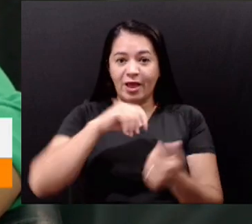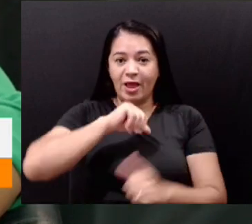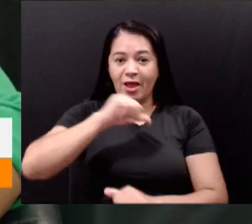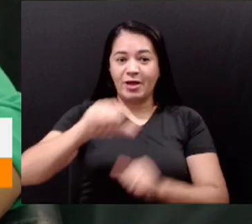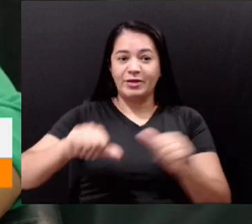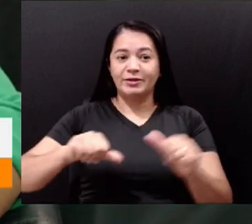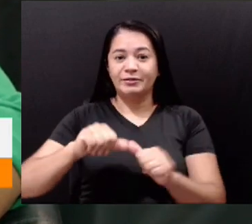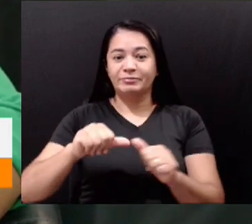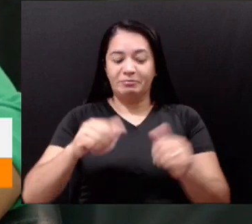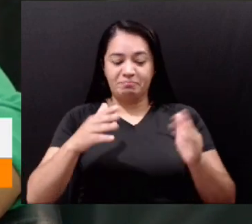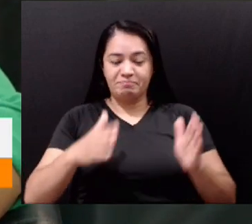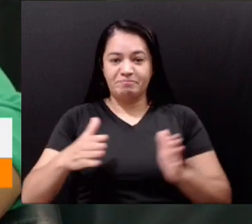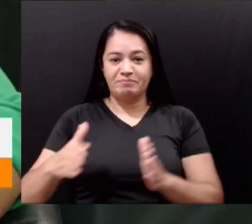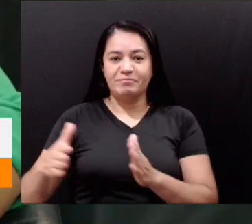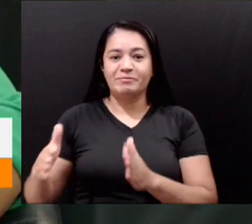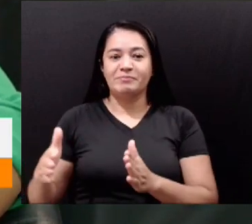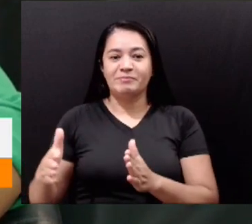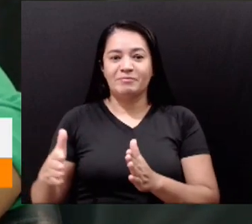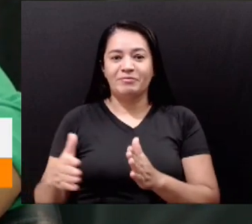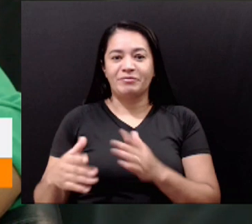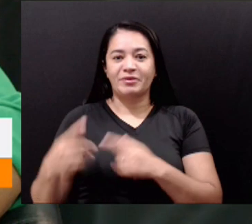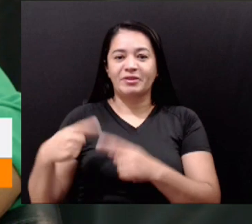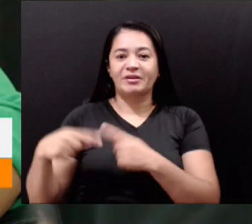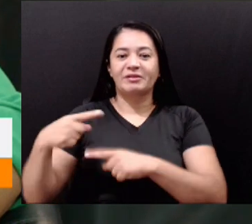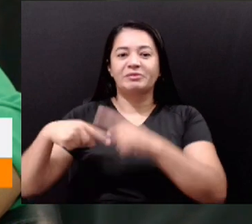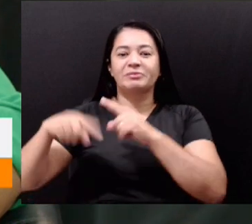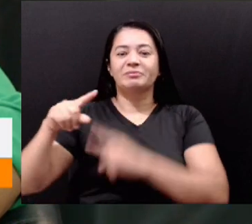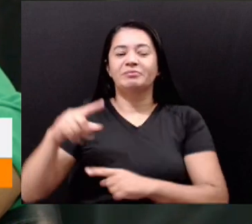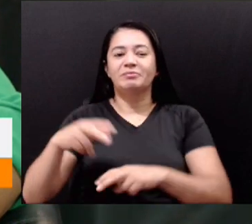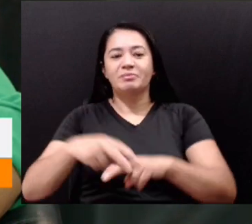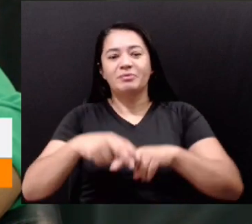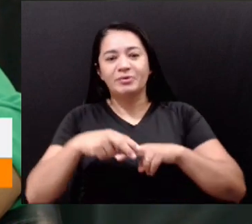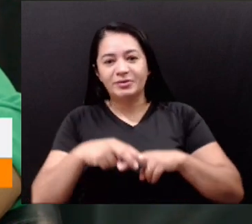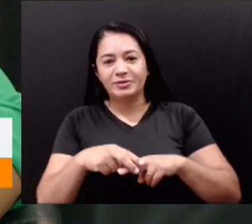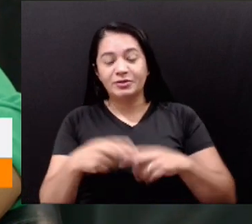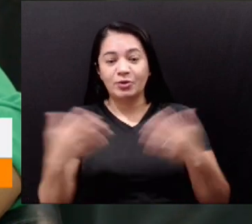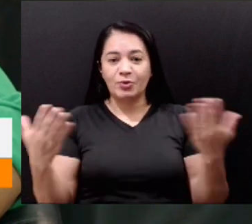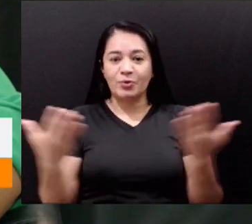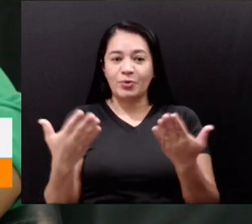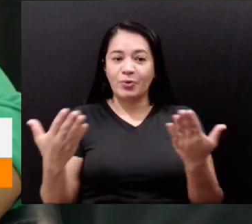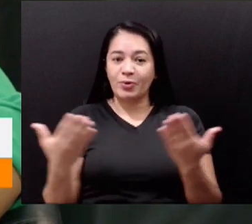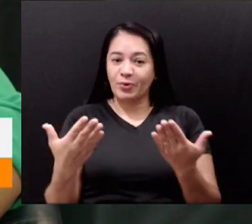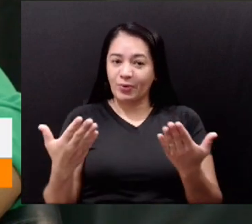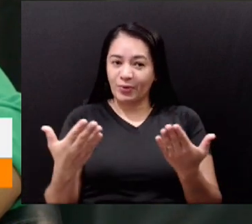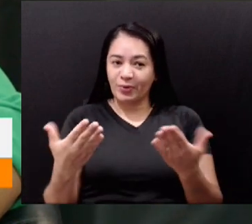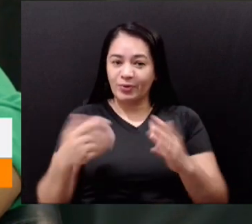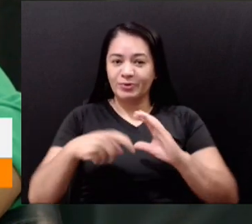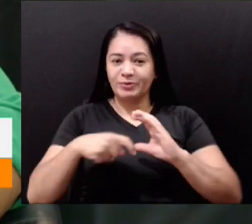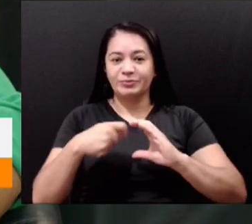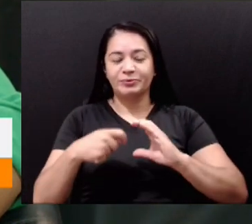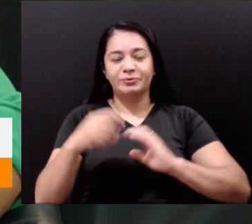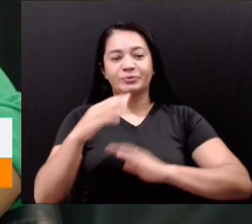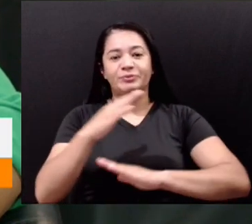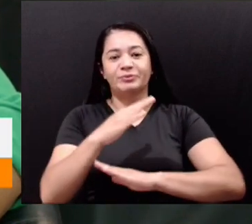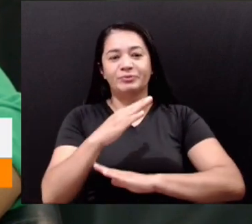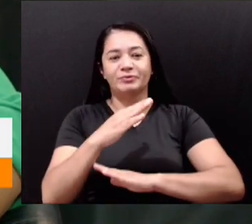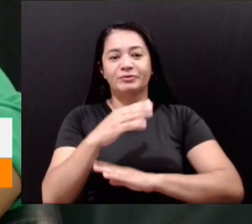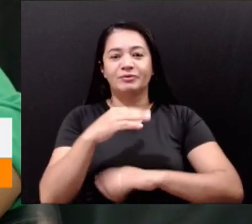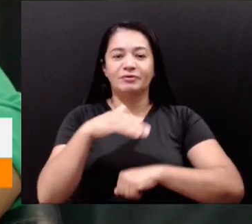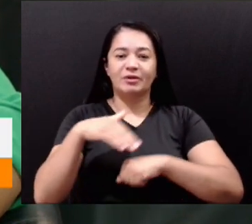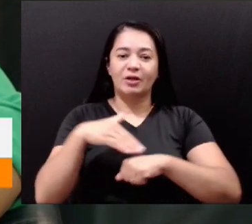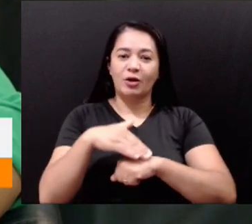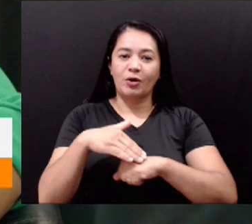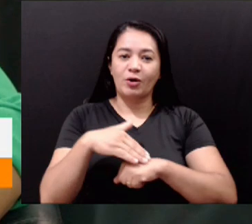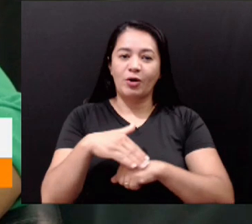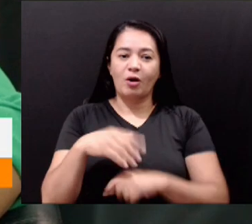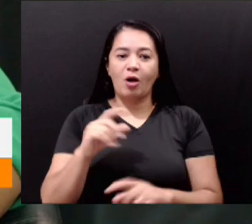de desenvolvimento. Por isso, o episódio de hoje do nosso Estúdio Câmara vai tratar exatamente desse